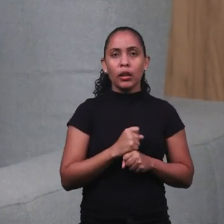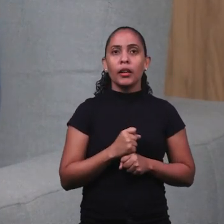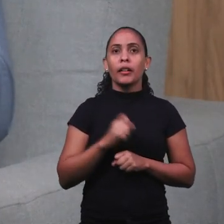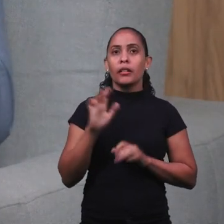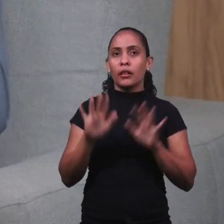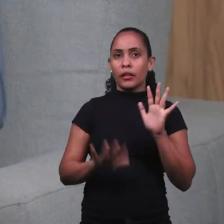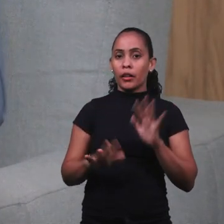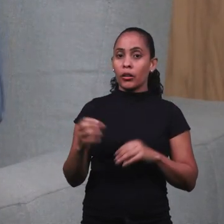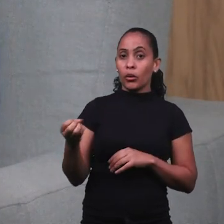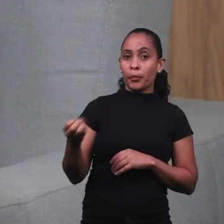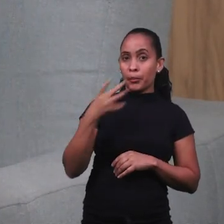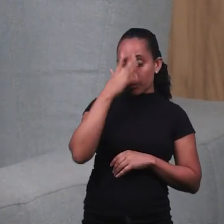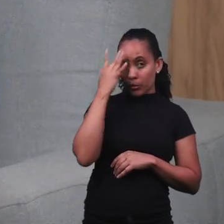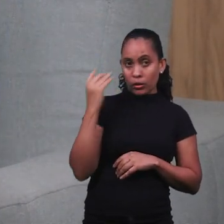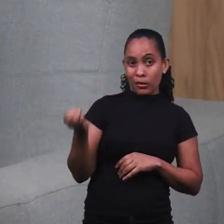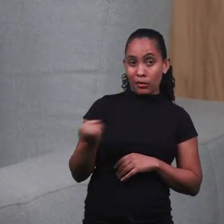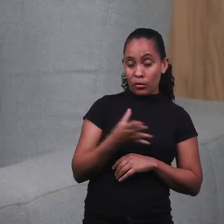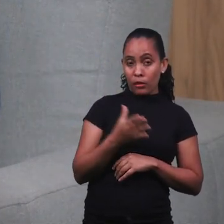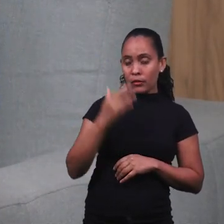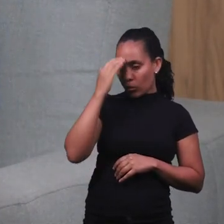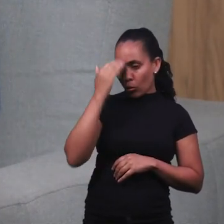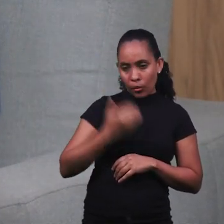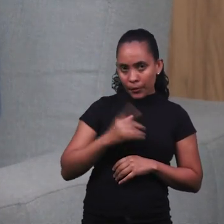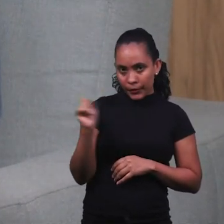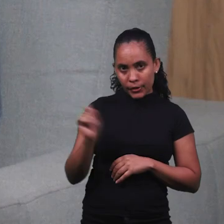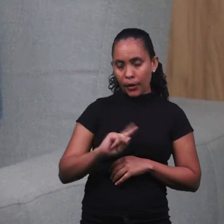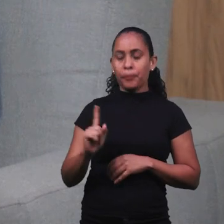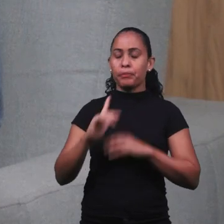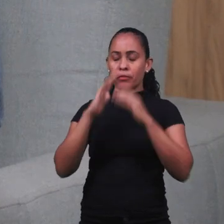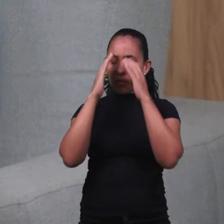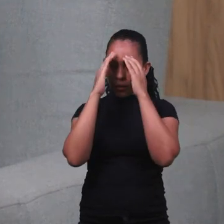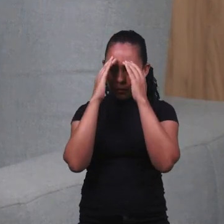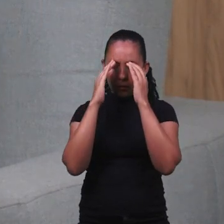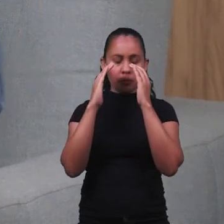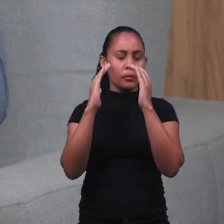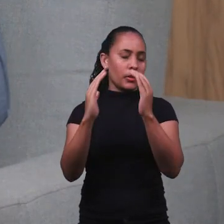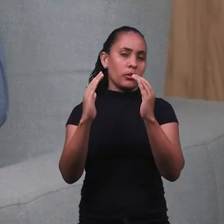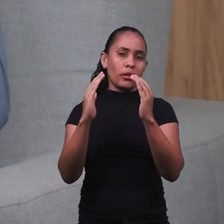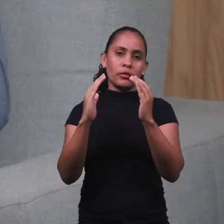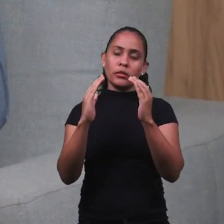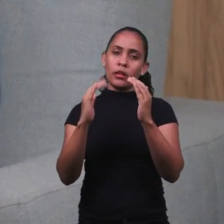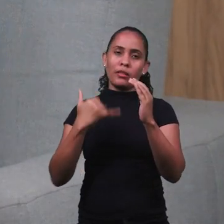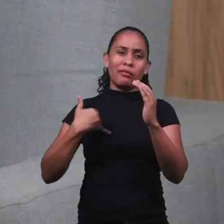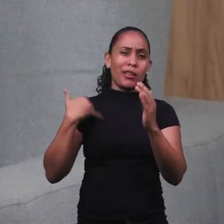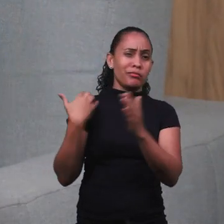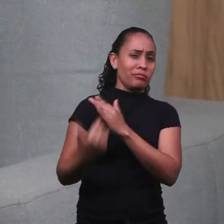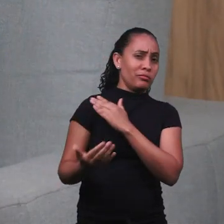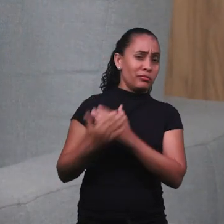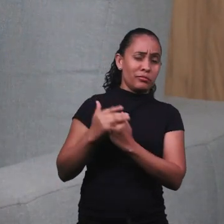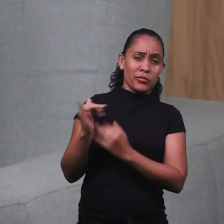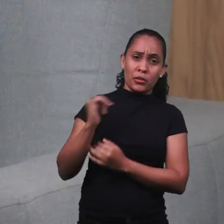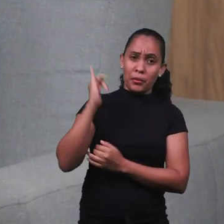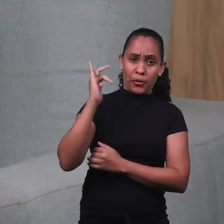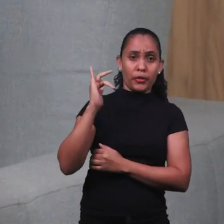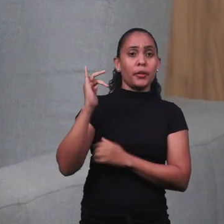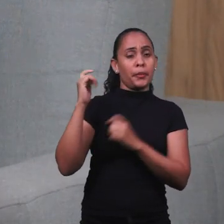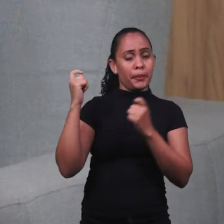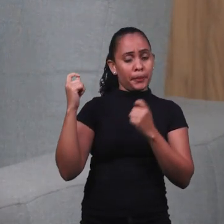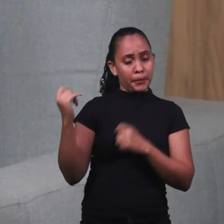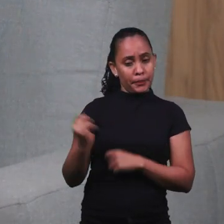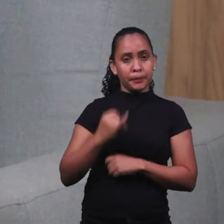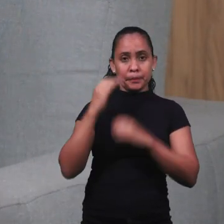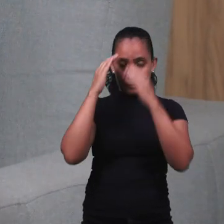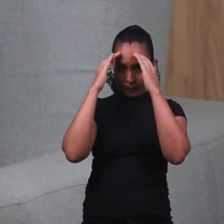dizer que novo não é para obedecer. Pelo contrário, a obediência a Deus é em qualquer idade. Mas isso aqui demonstra que